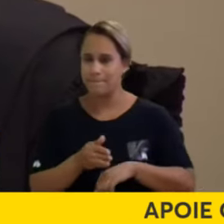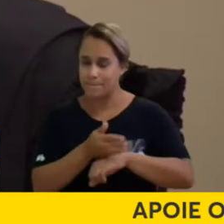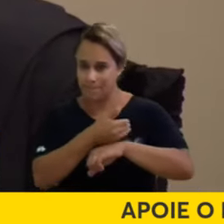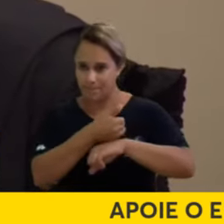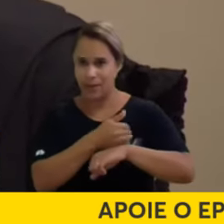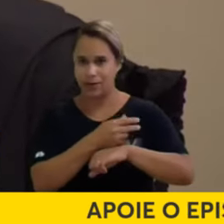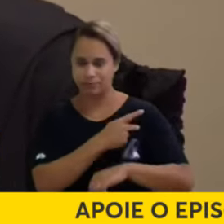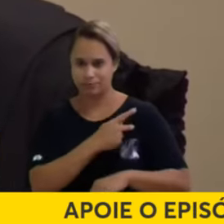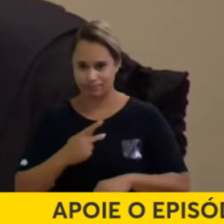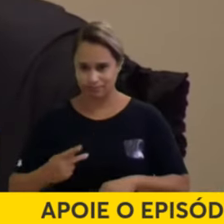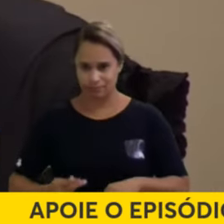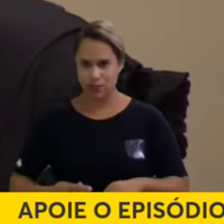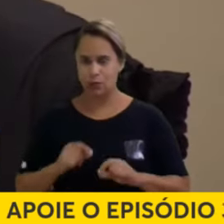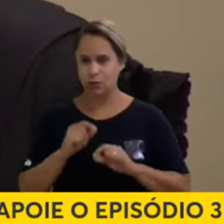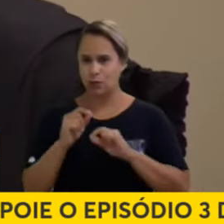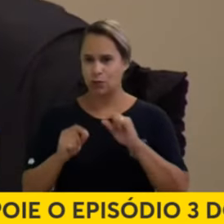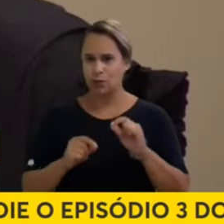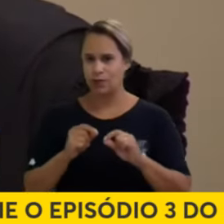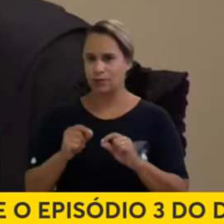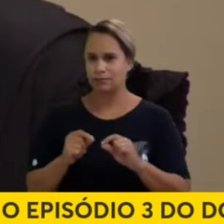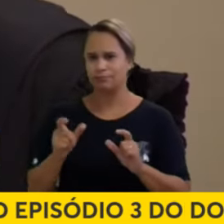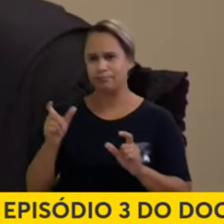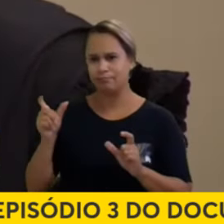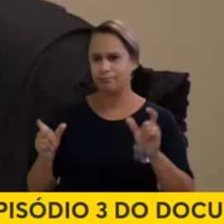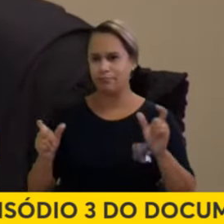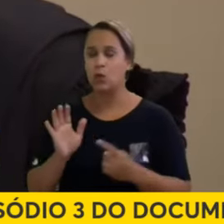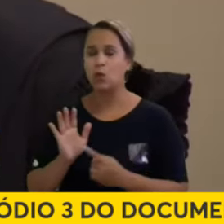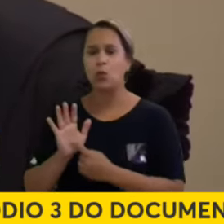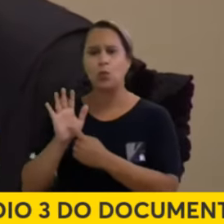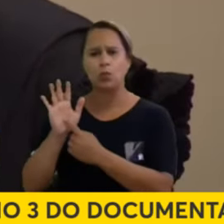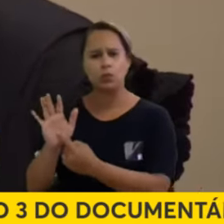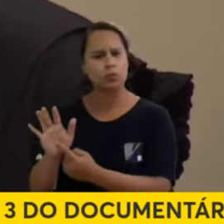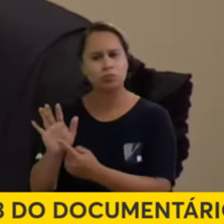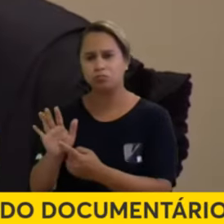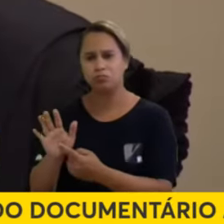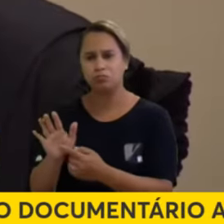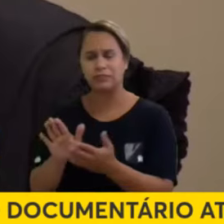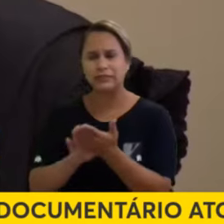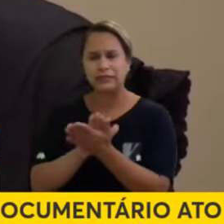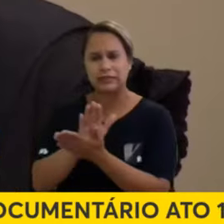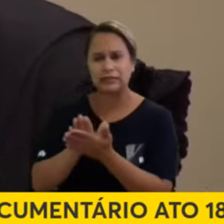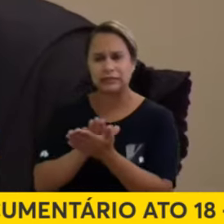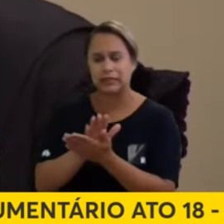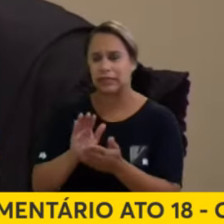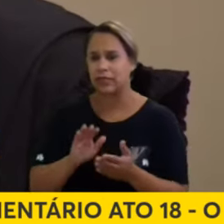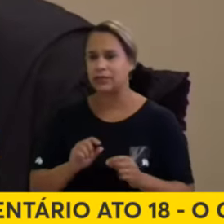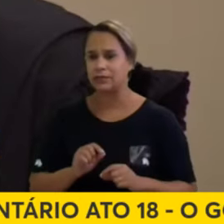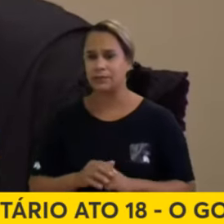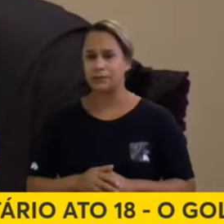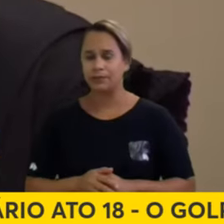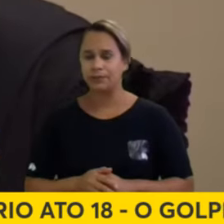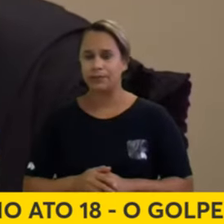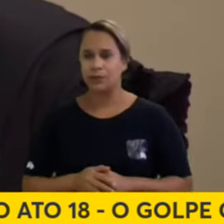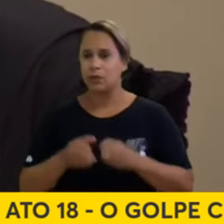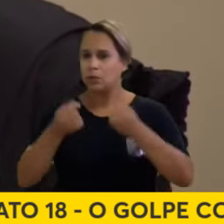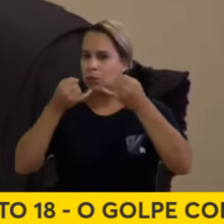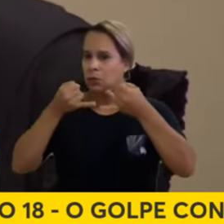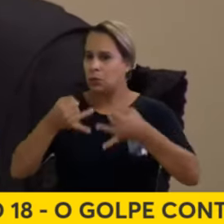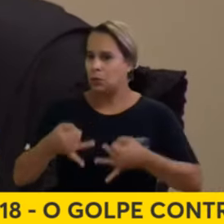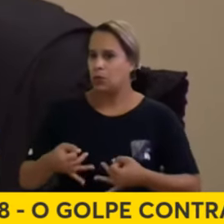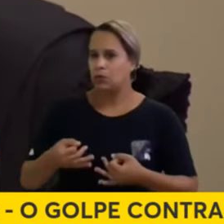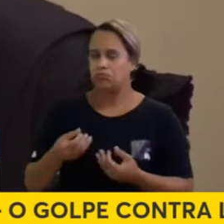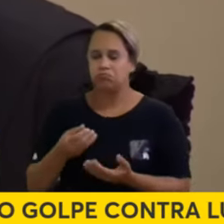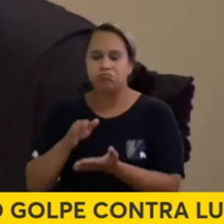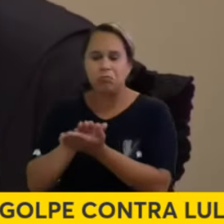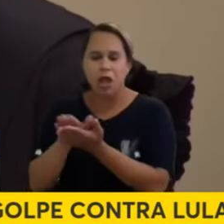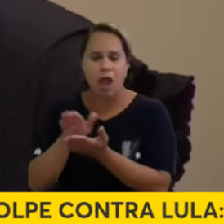minimamente quanto gastaram nas candidaturas de seus candidatos ao Senado vale dizer não se descreveram quanto foi gasto nas pré-candidaturas de Paulo